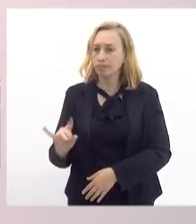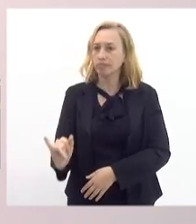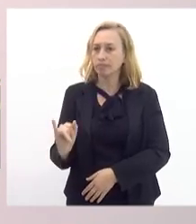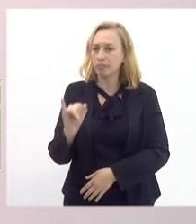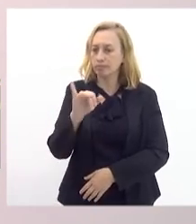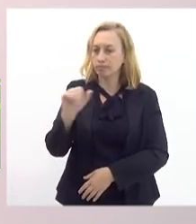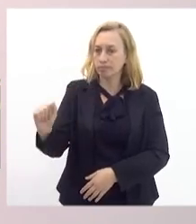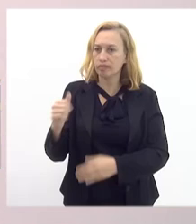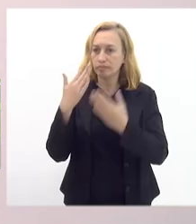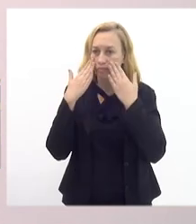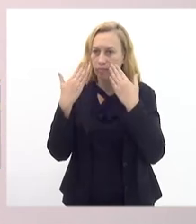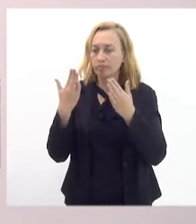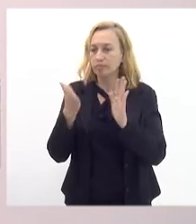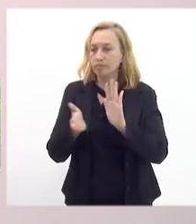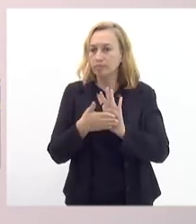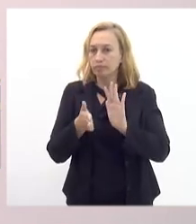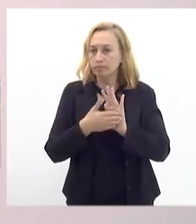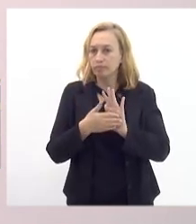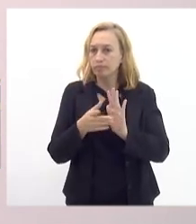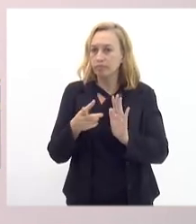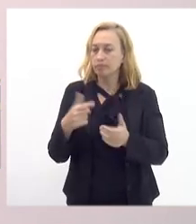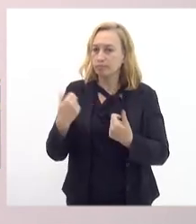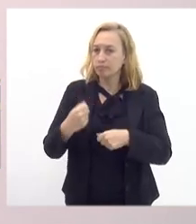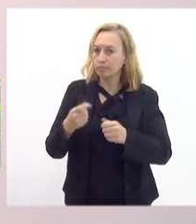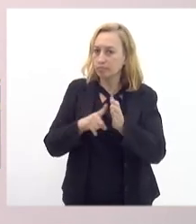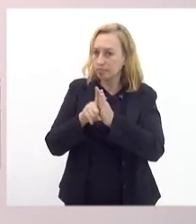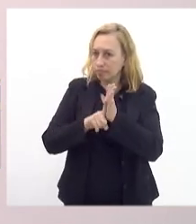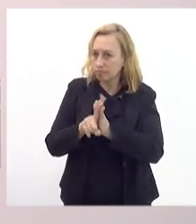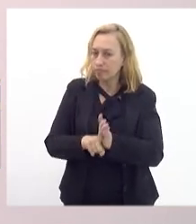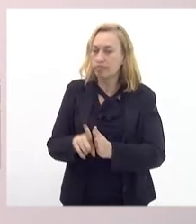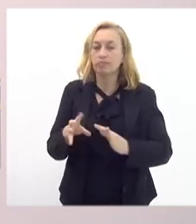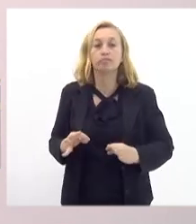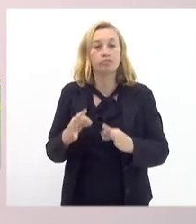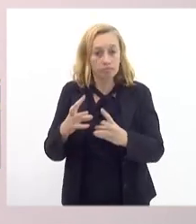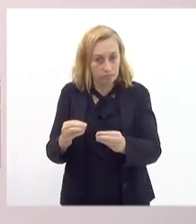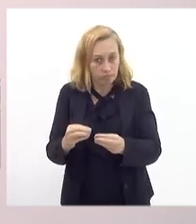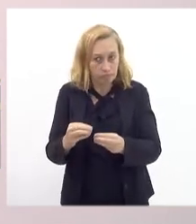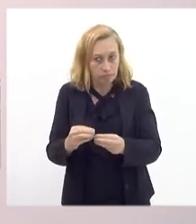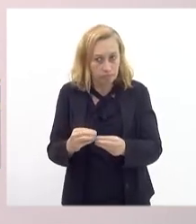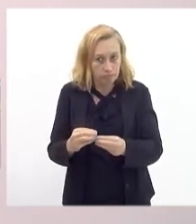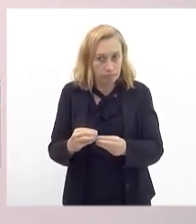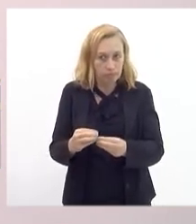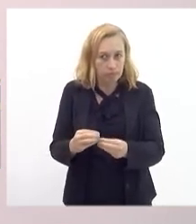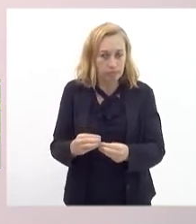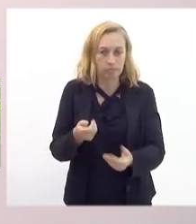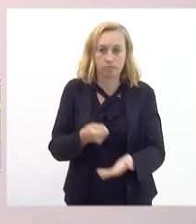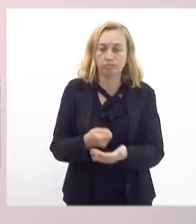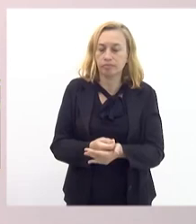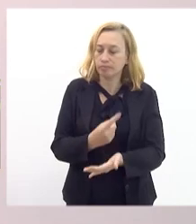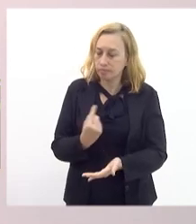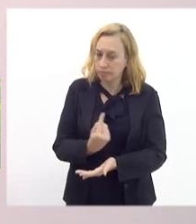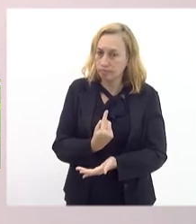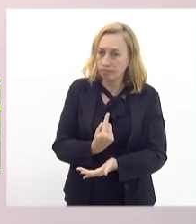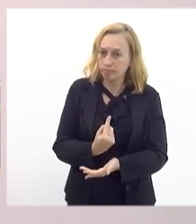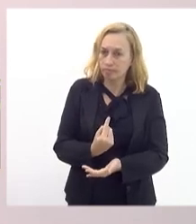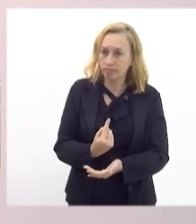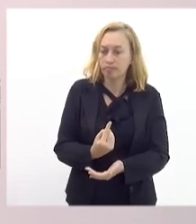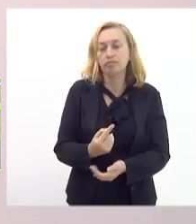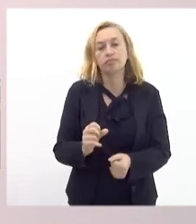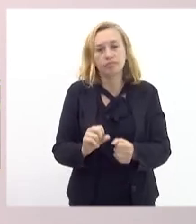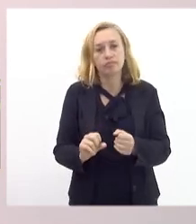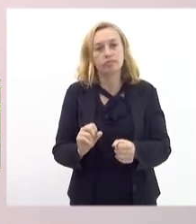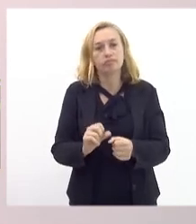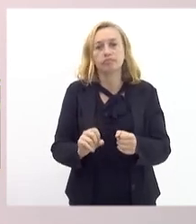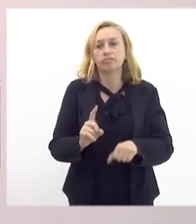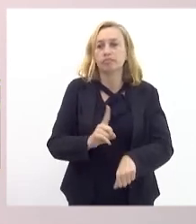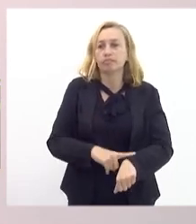Apresente uma uma uma proposta nós temos que analisar época da nossa obrigação analisar o que a gente está